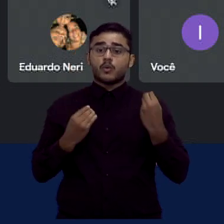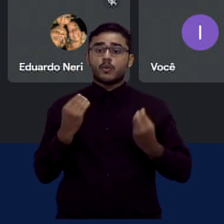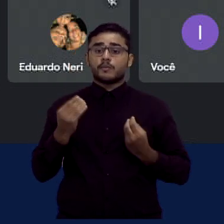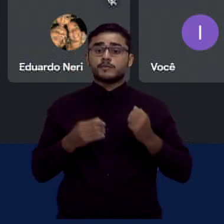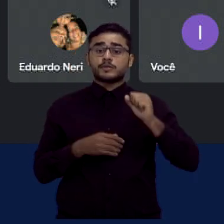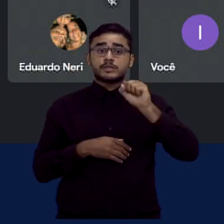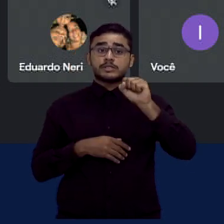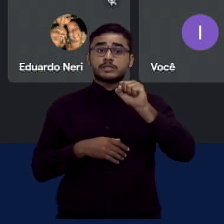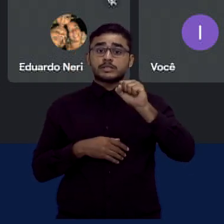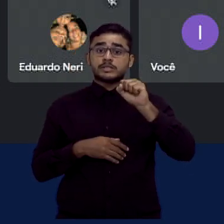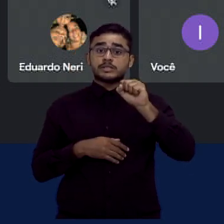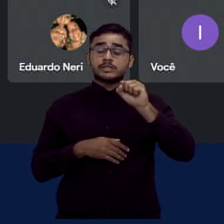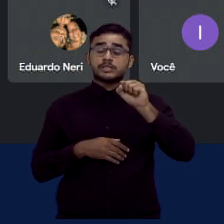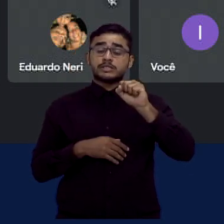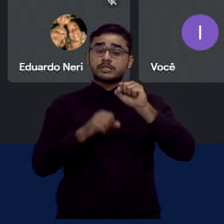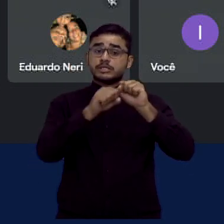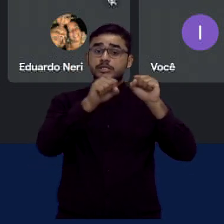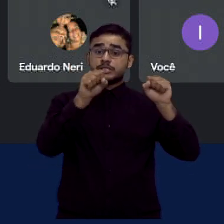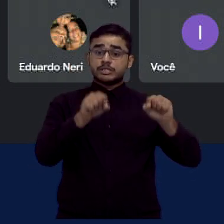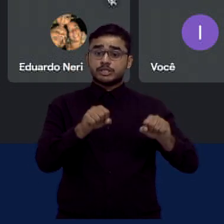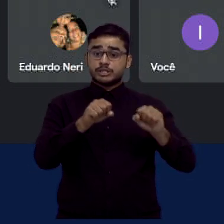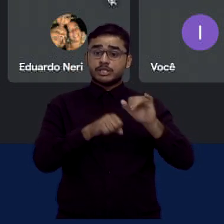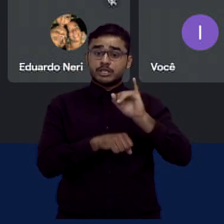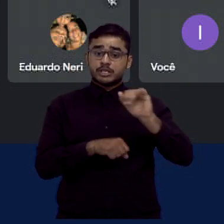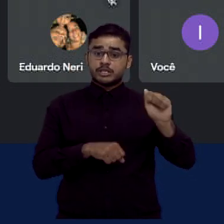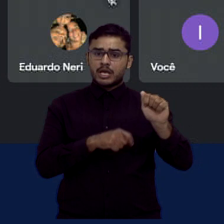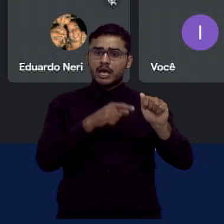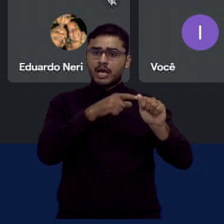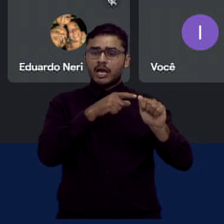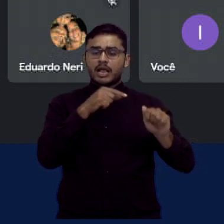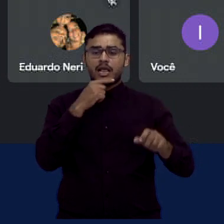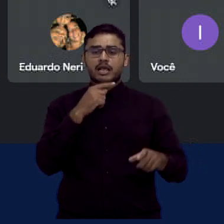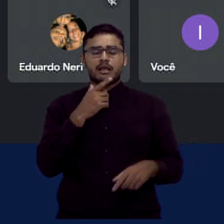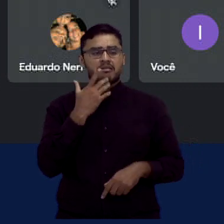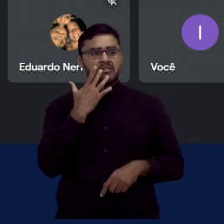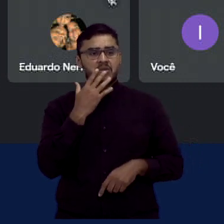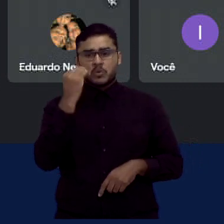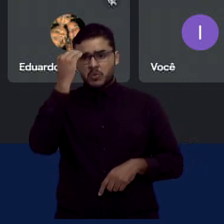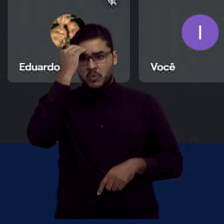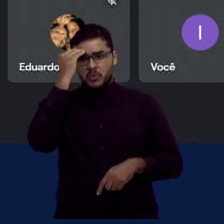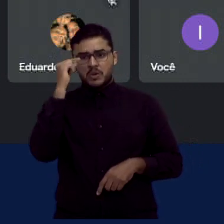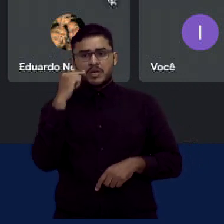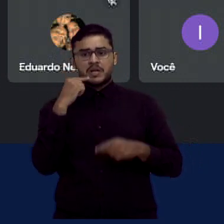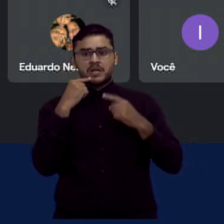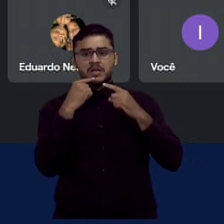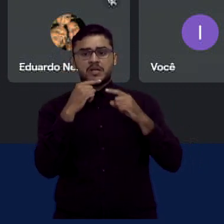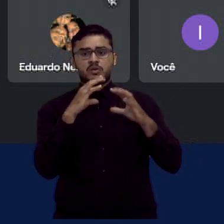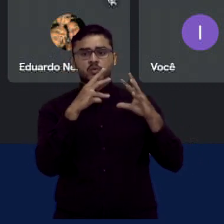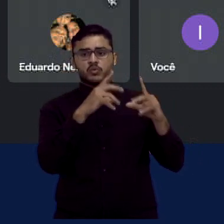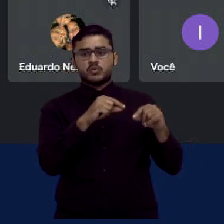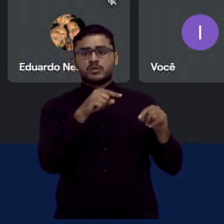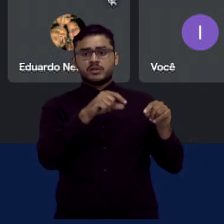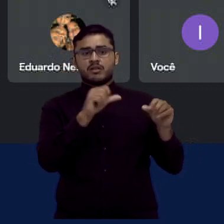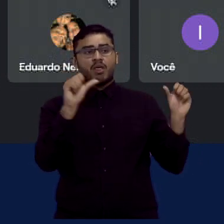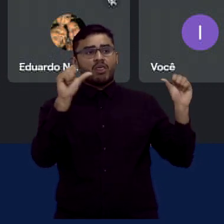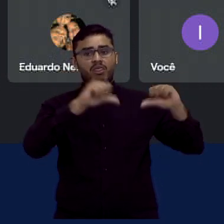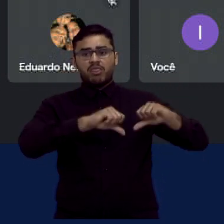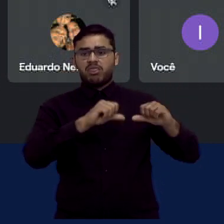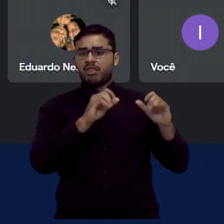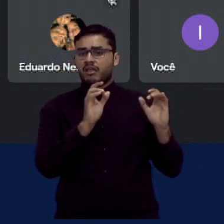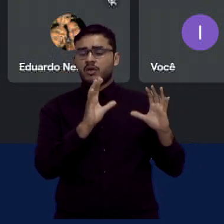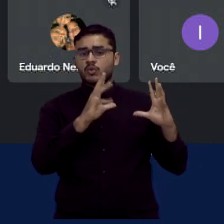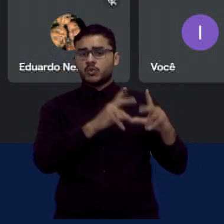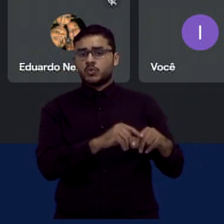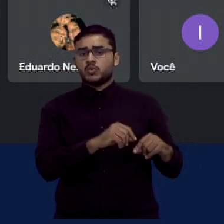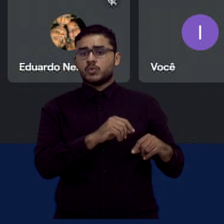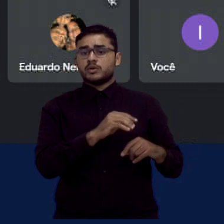no momento em que a gente parar de brigar com ela, parar de fazer com que ela não exista,